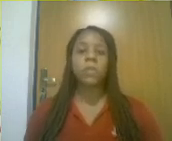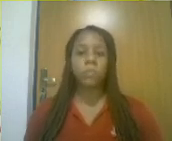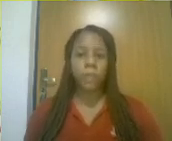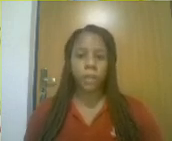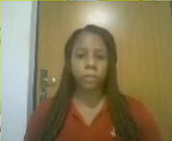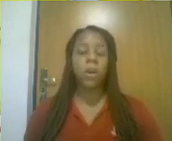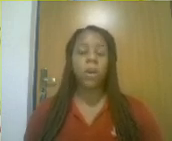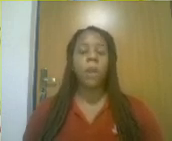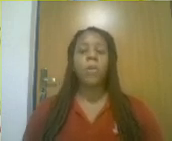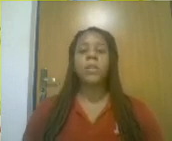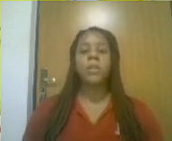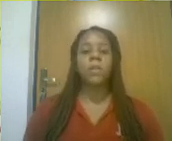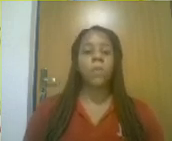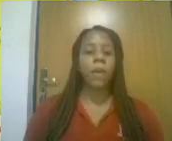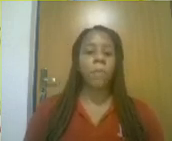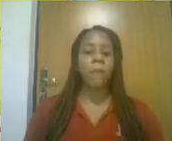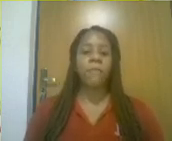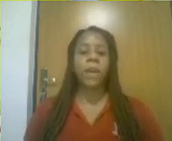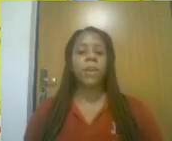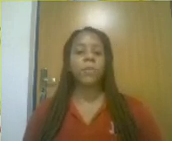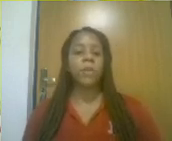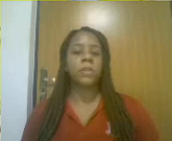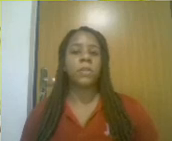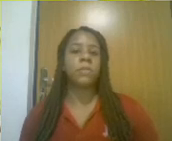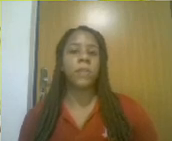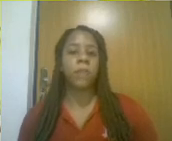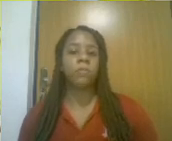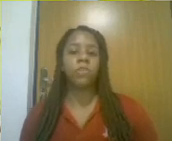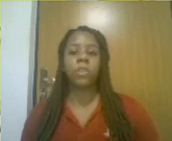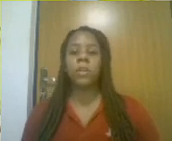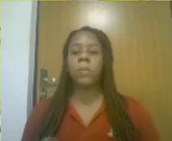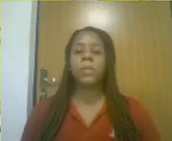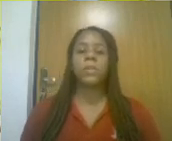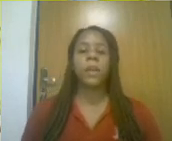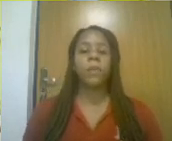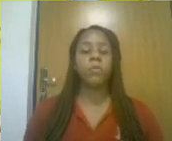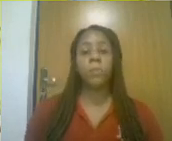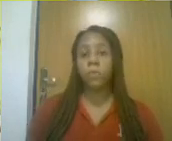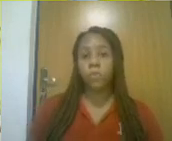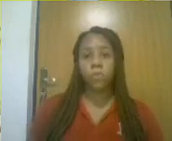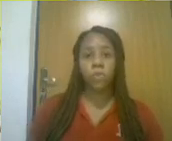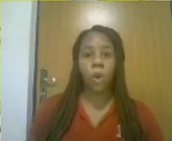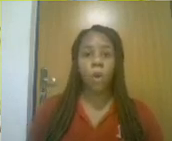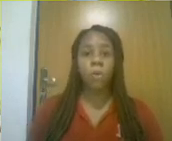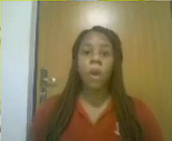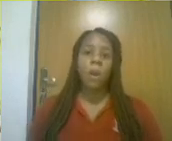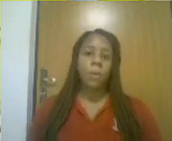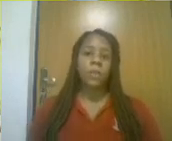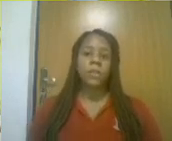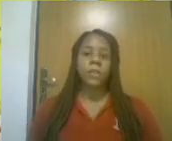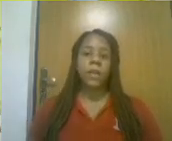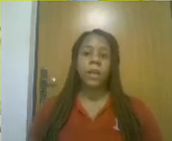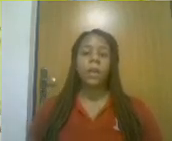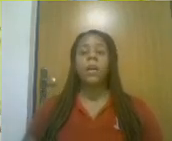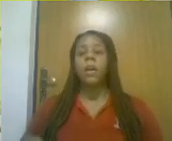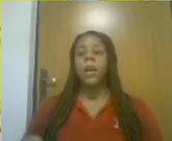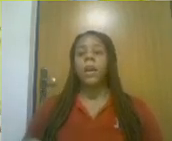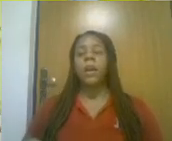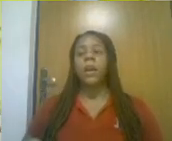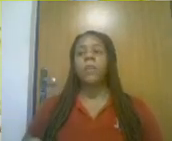o seu texto. Pode ser como era uma vez, pode ser um certo dia, pode ser um domingo de sol, pode